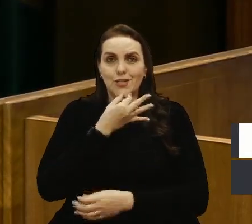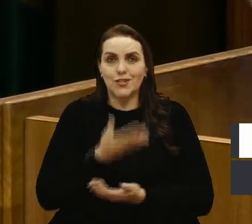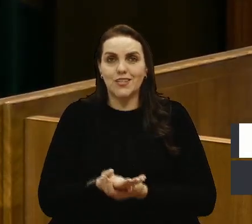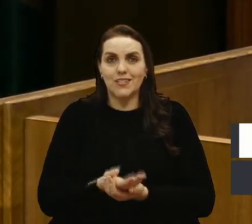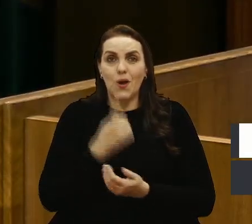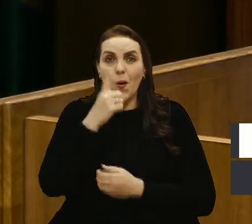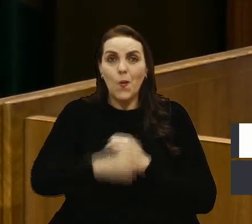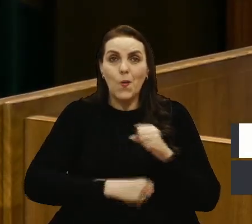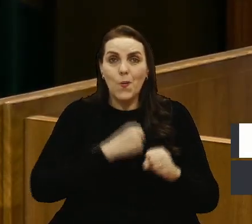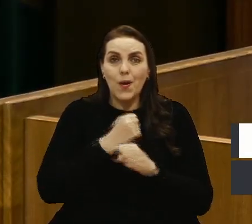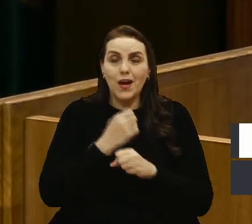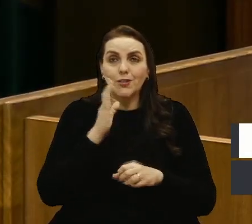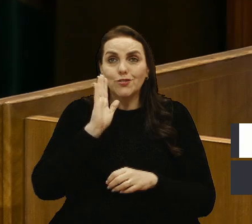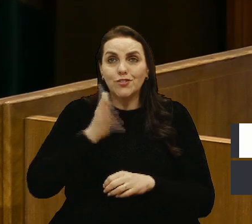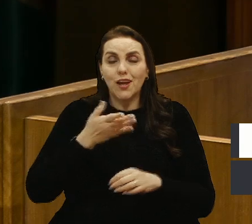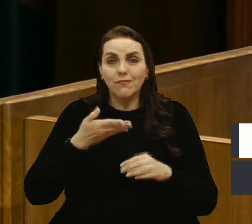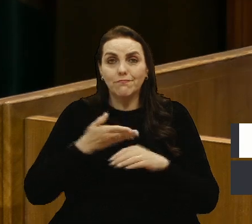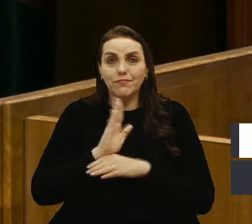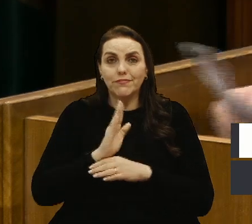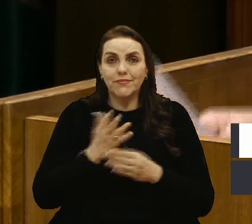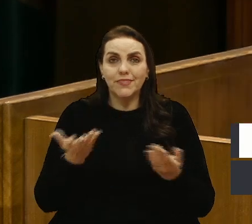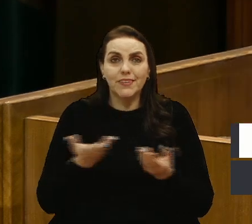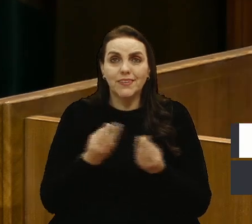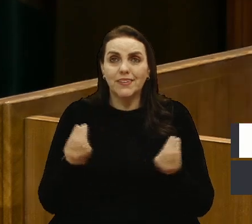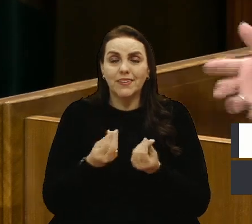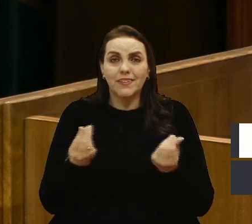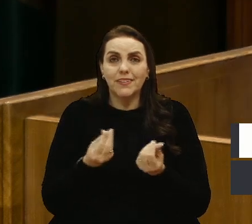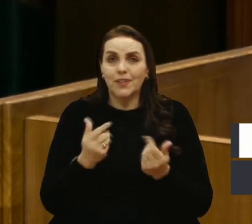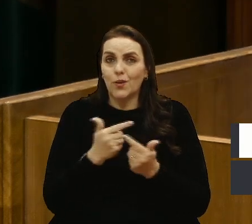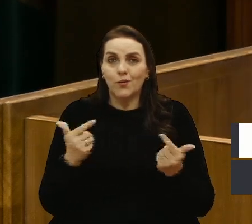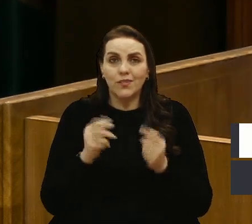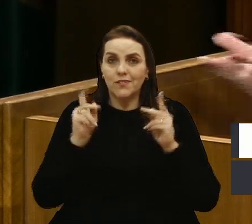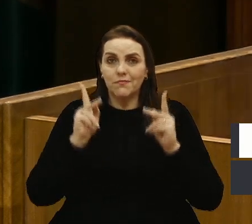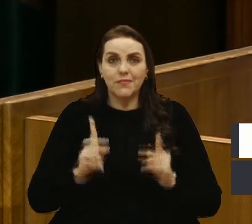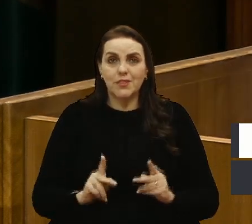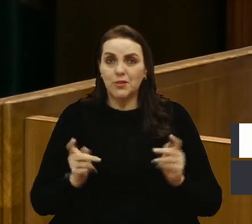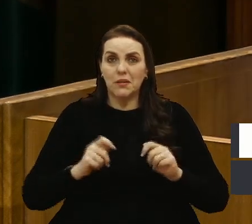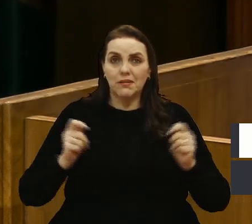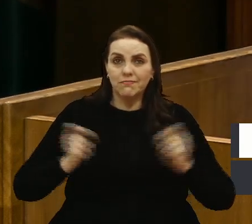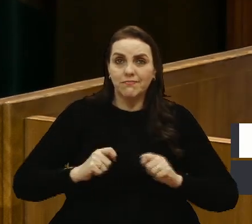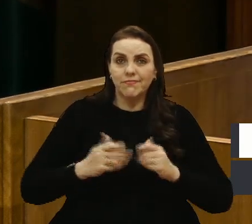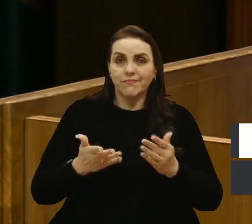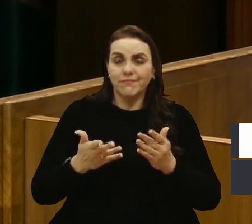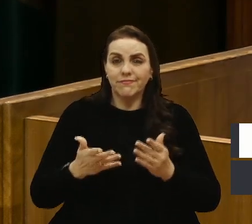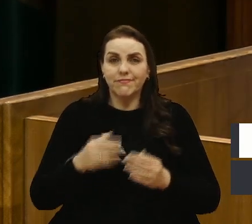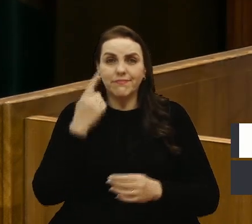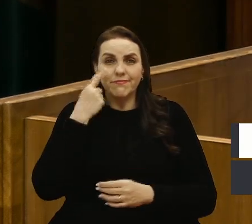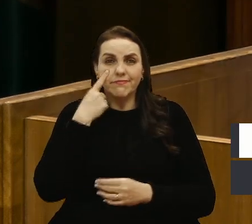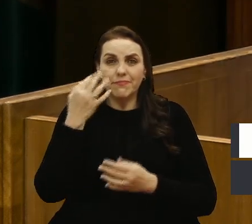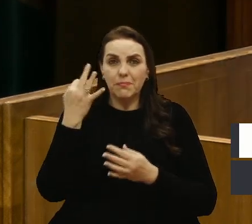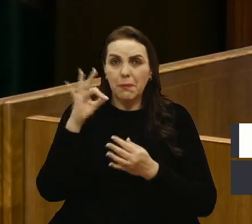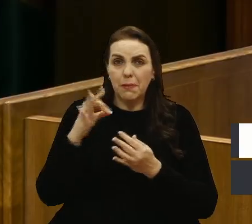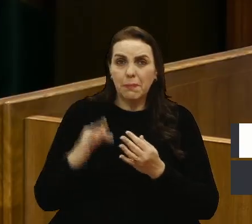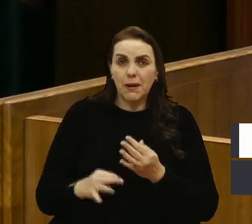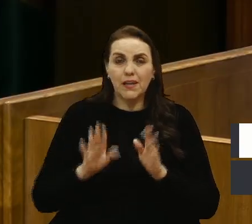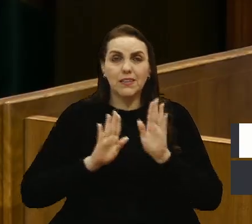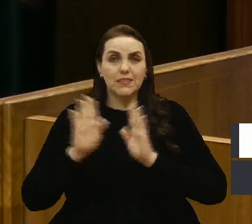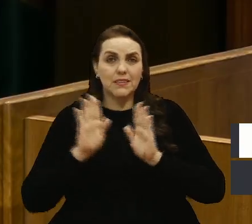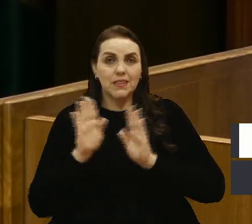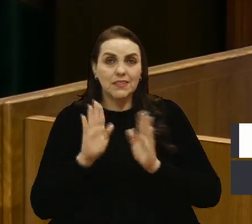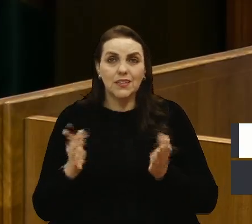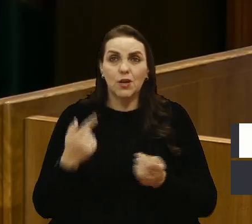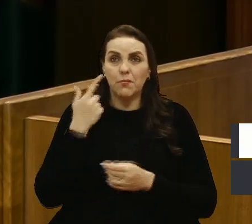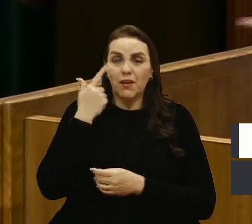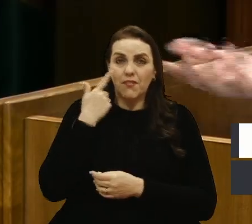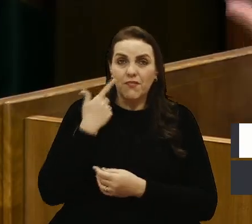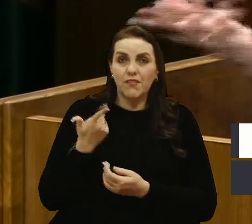foi lançado. Será que não tem gente competente para verificar a questão da licitação, para verificar que ela